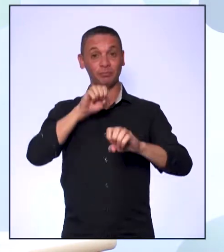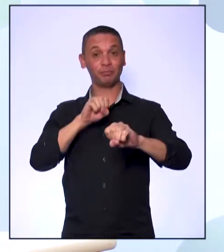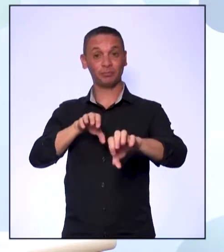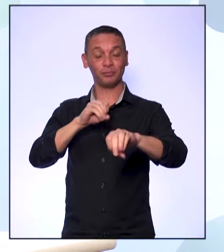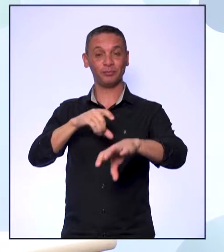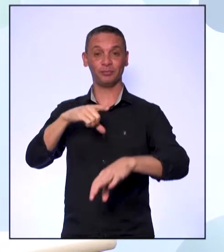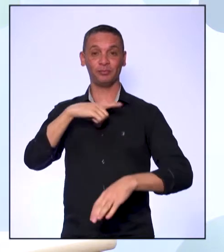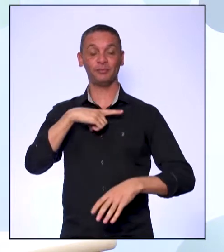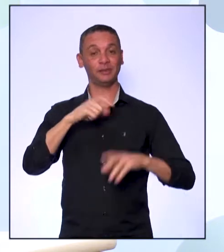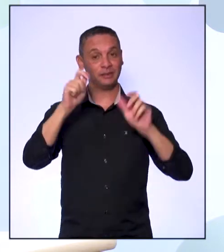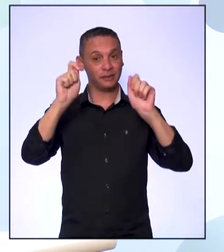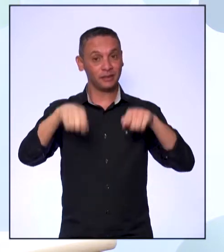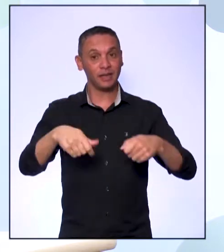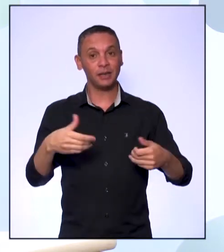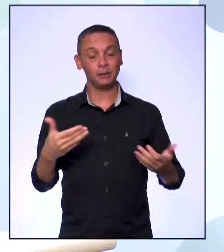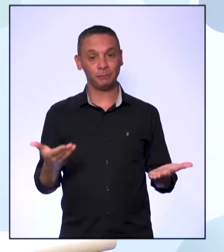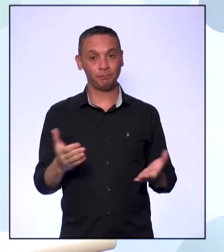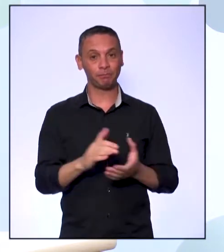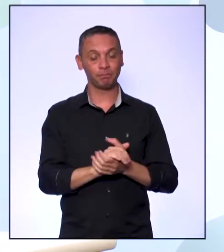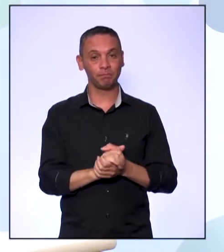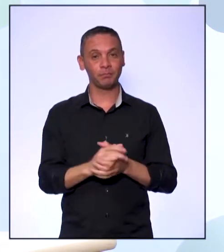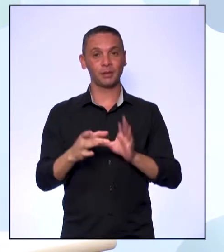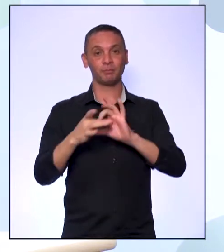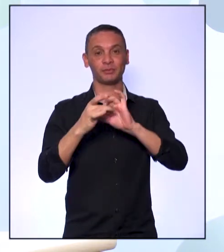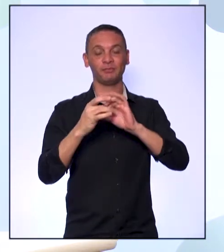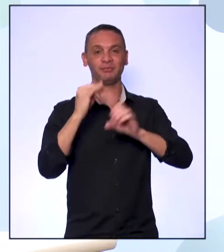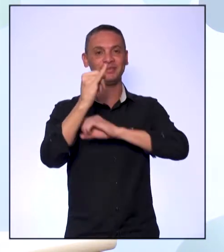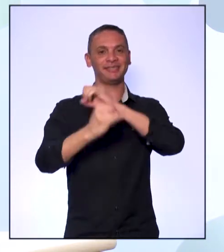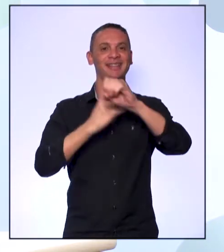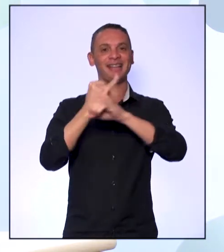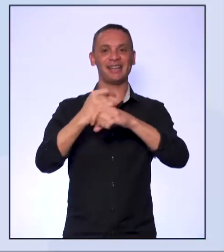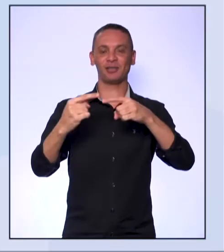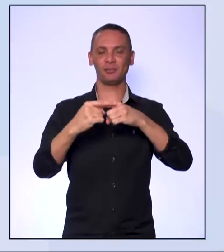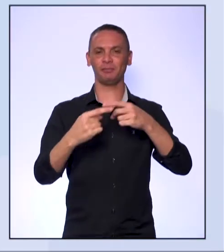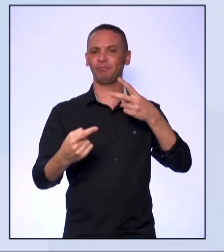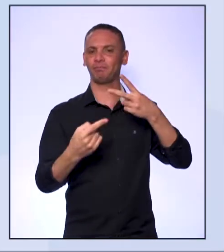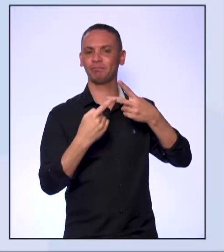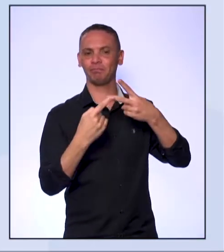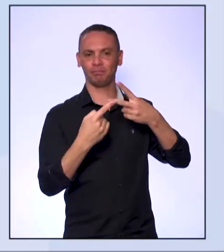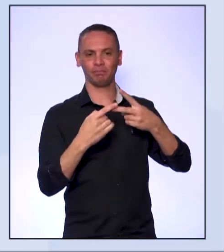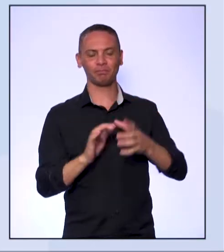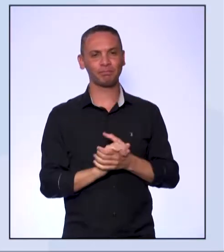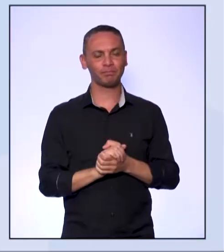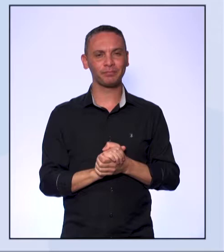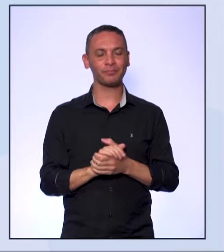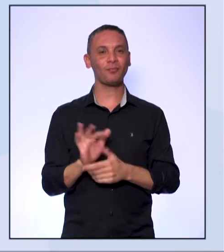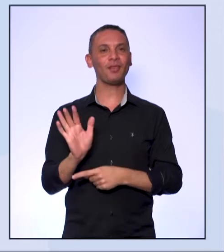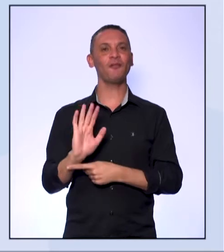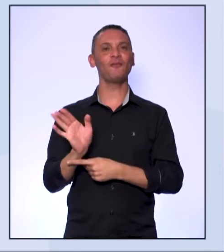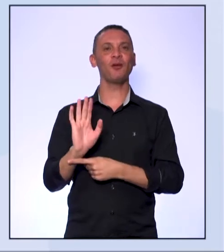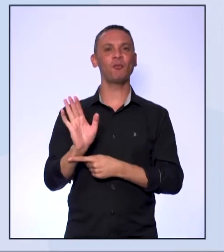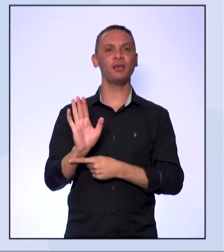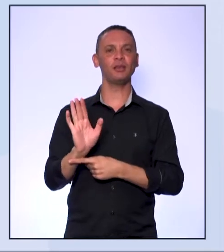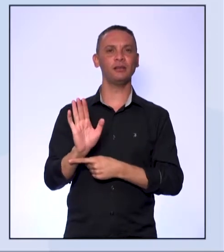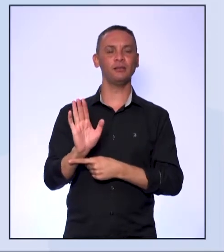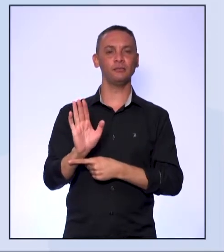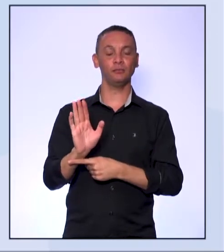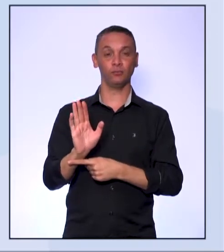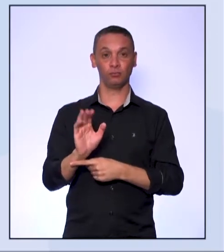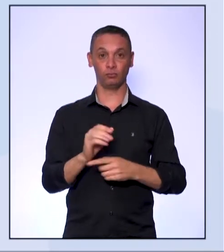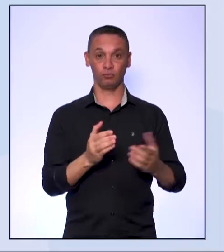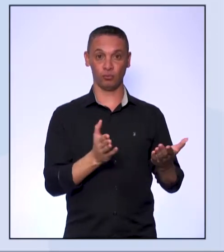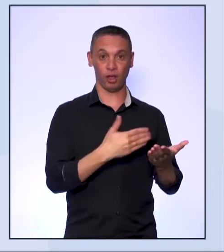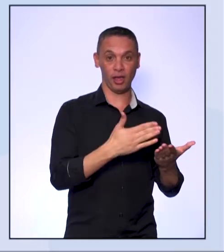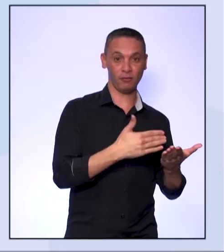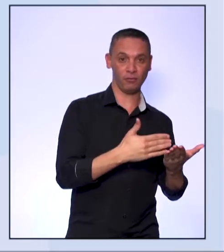pode aprender através das redes sociais, conectados, todos juntos. A segunda questão é assim, o filme foi melhor que o livro. Teve gente que